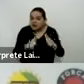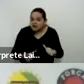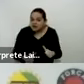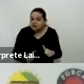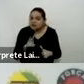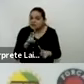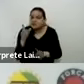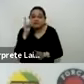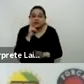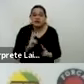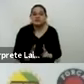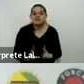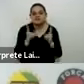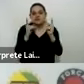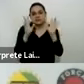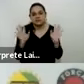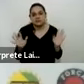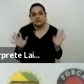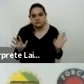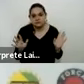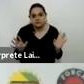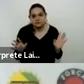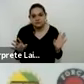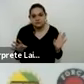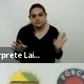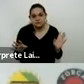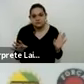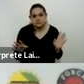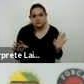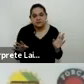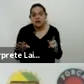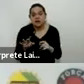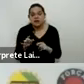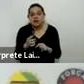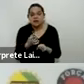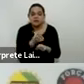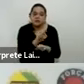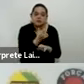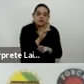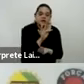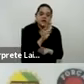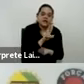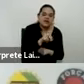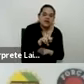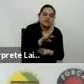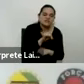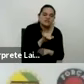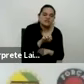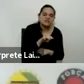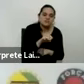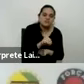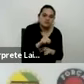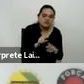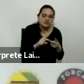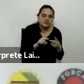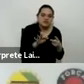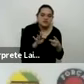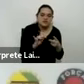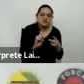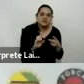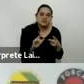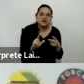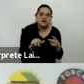Vai vencer o rentismo, o fiscalismo, ou o Congresso vai dar